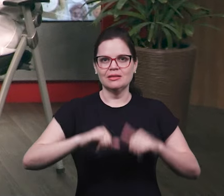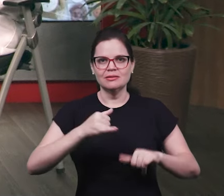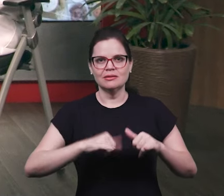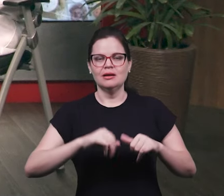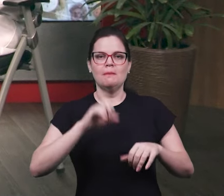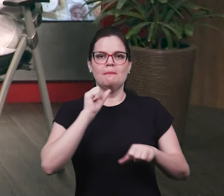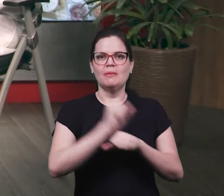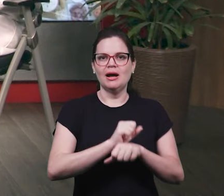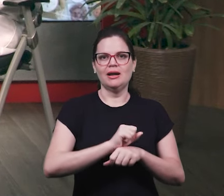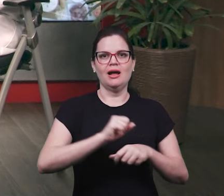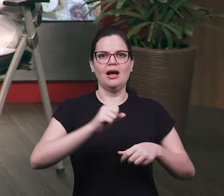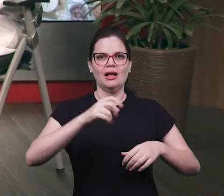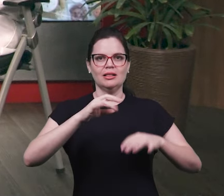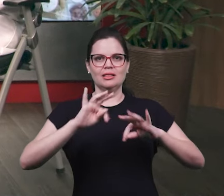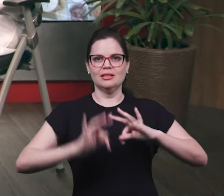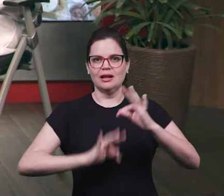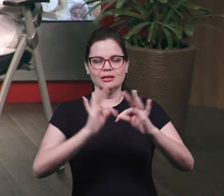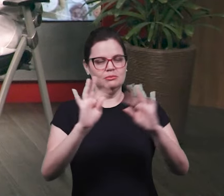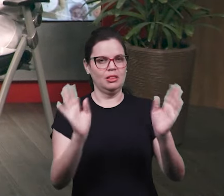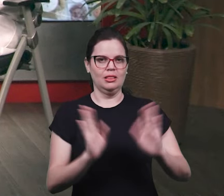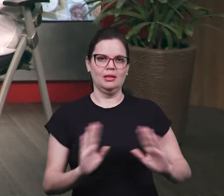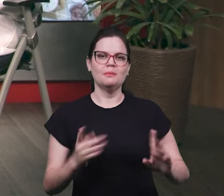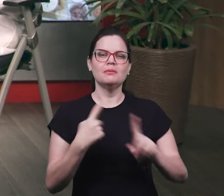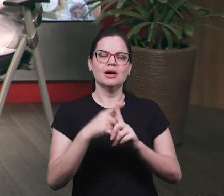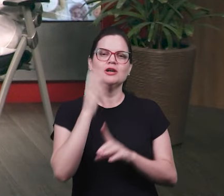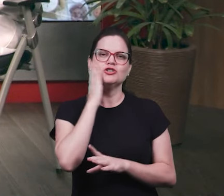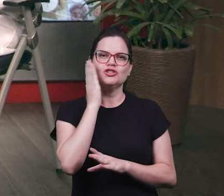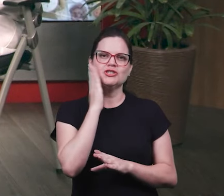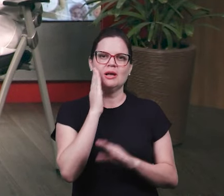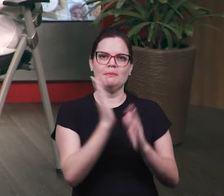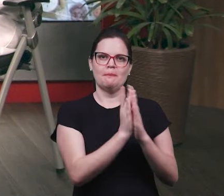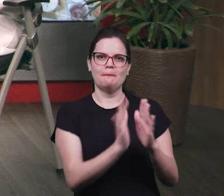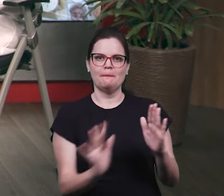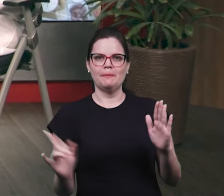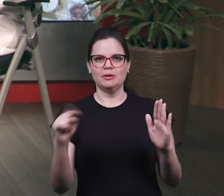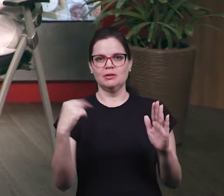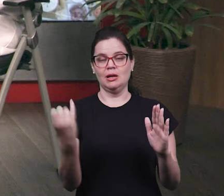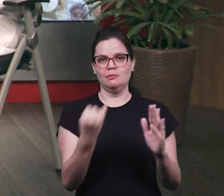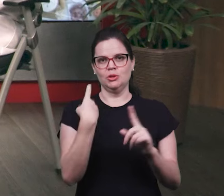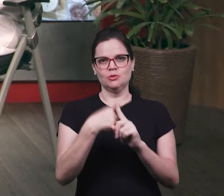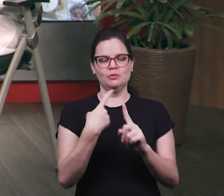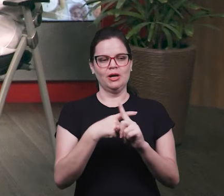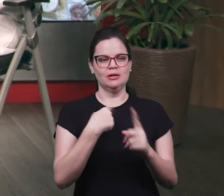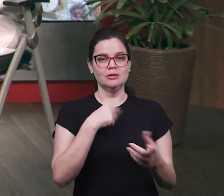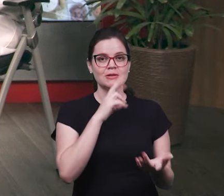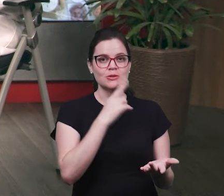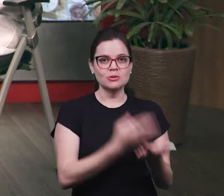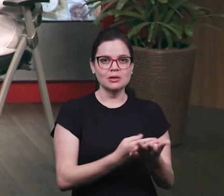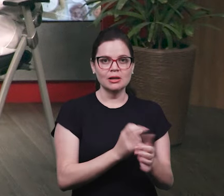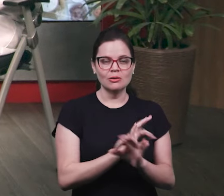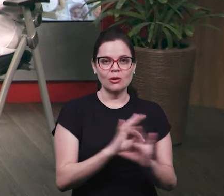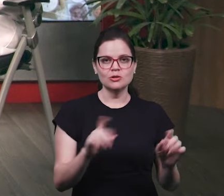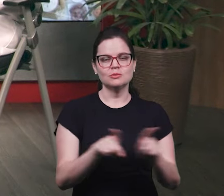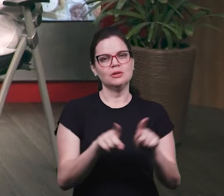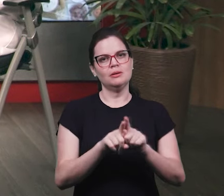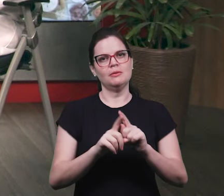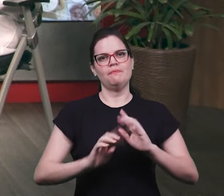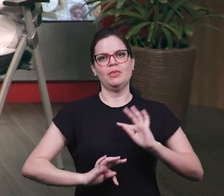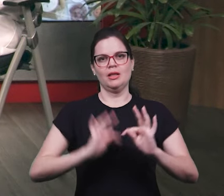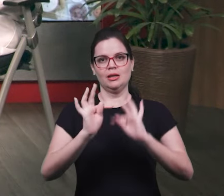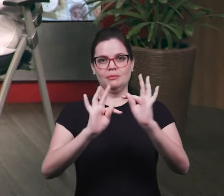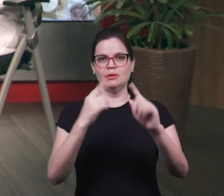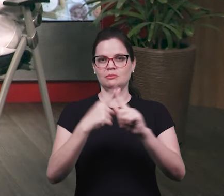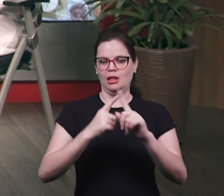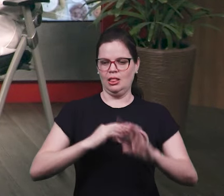início e a gente sabe que o tempo é crucial durante o tratamento durante o diagnóstico e também durante o tratamento a gente não quer que esse